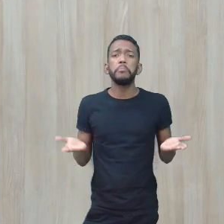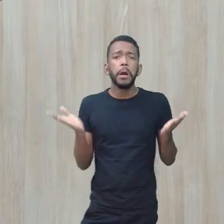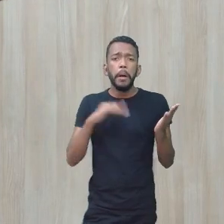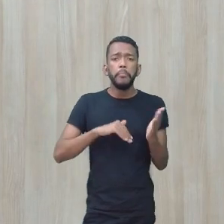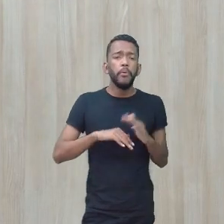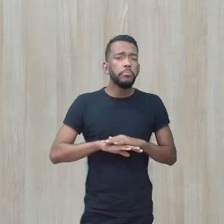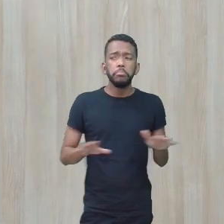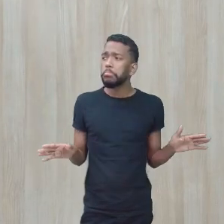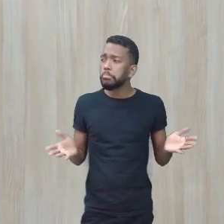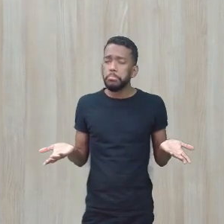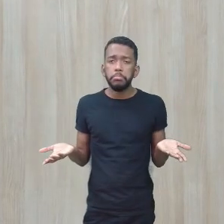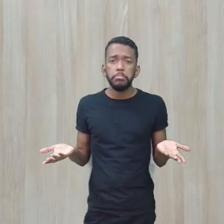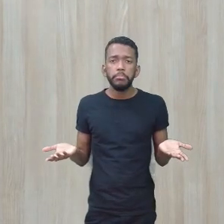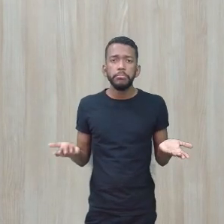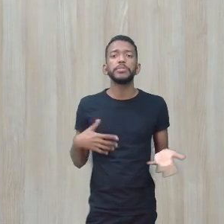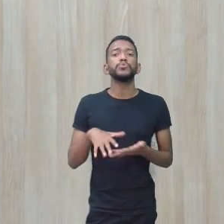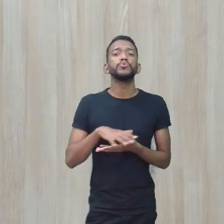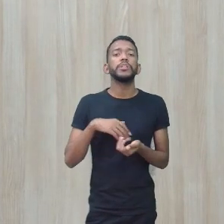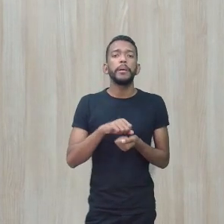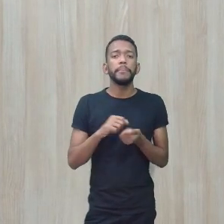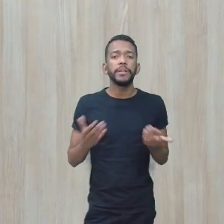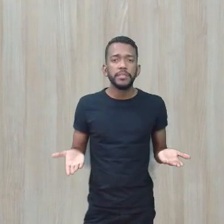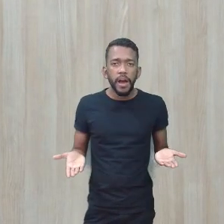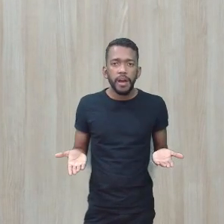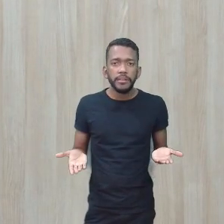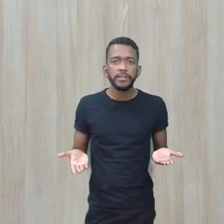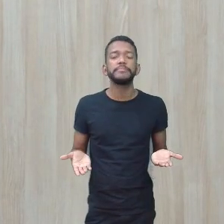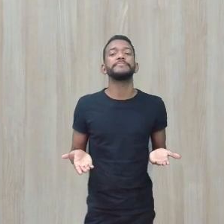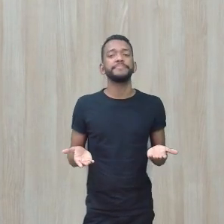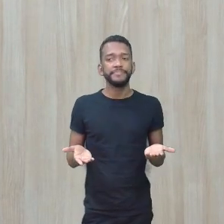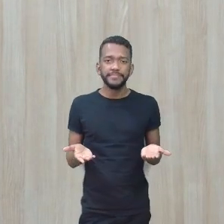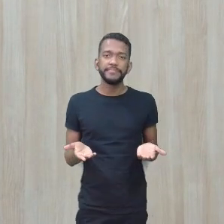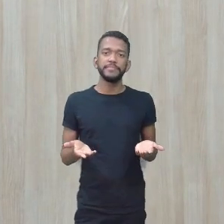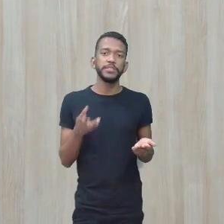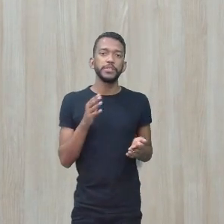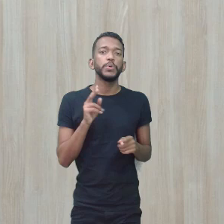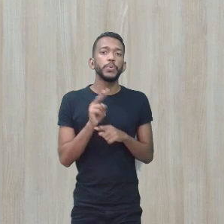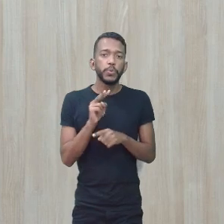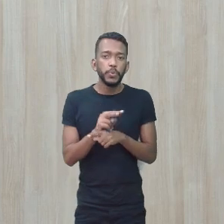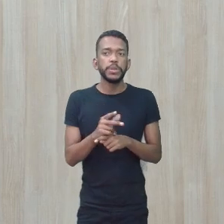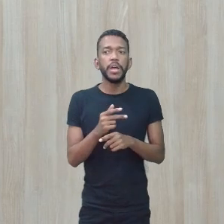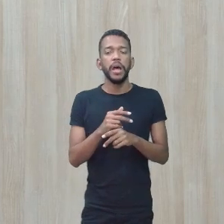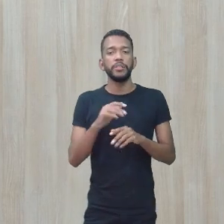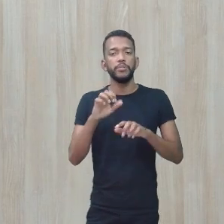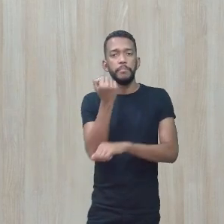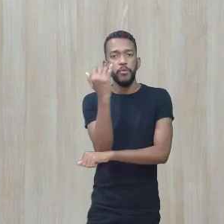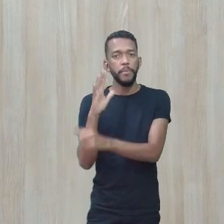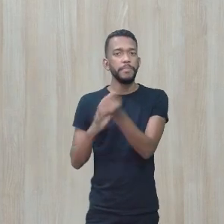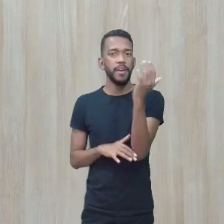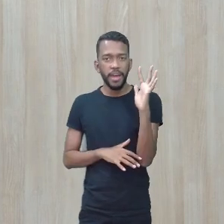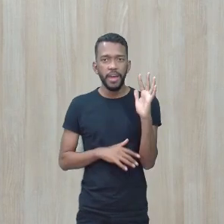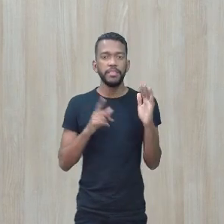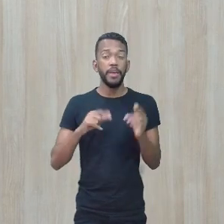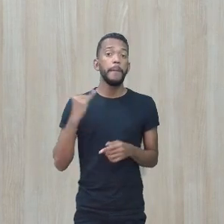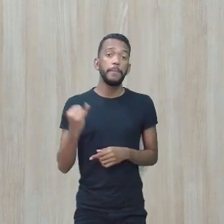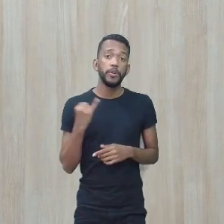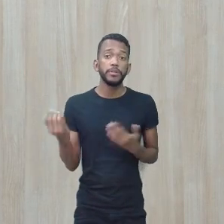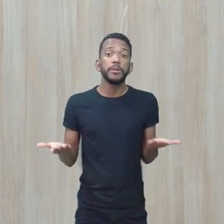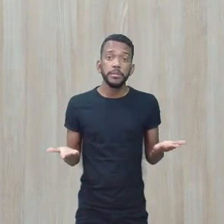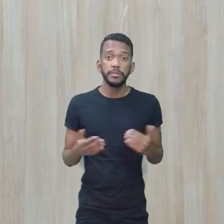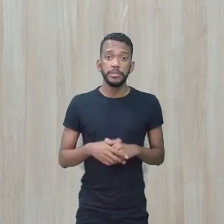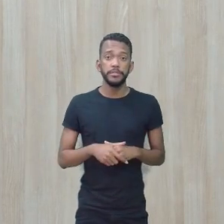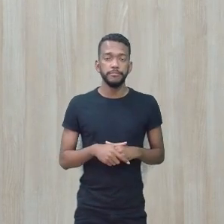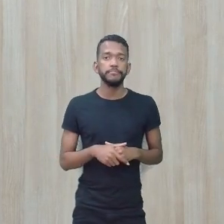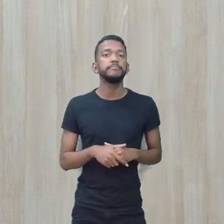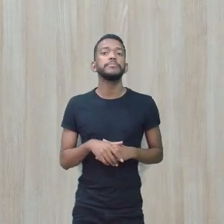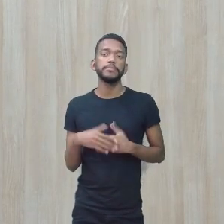acabam. E a sustentabilidade, né? E o cuidado com o meio ambiente, que é extremamente importante.